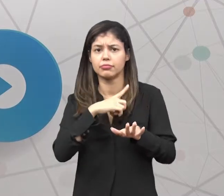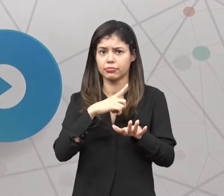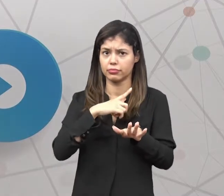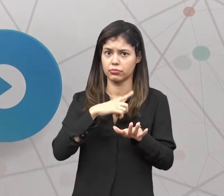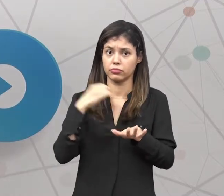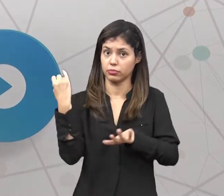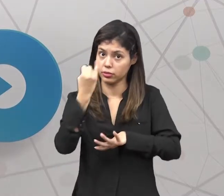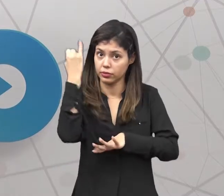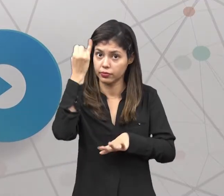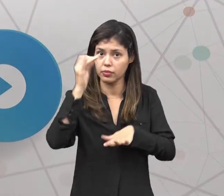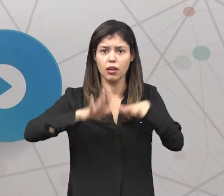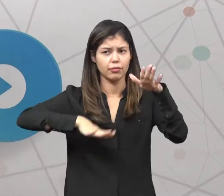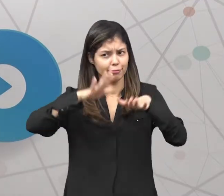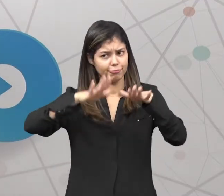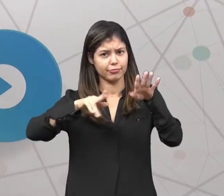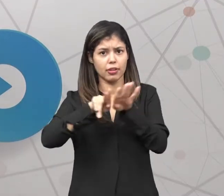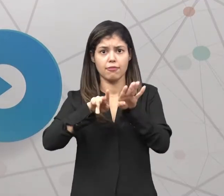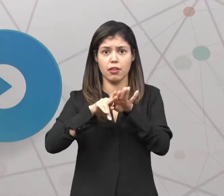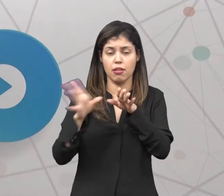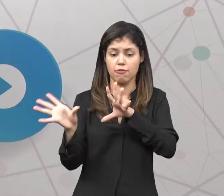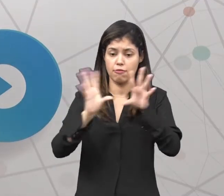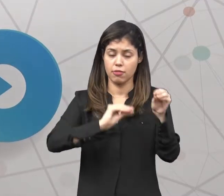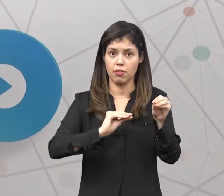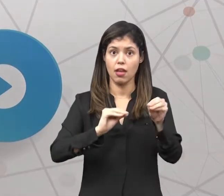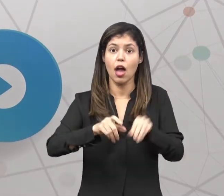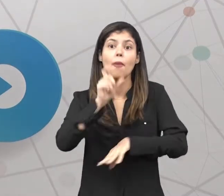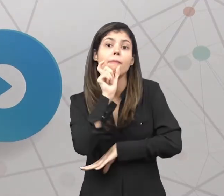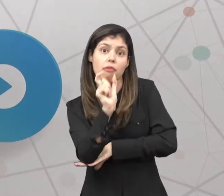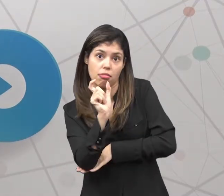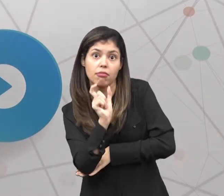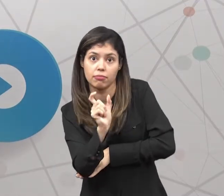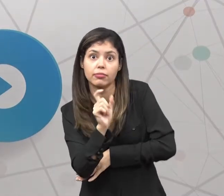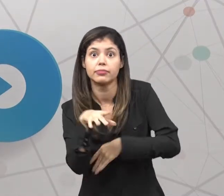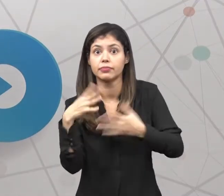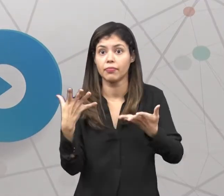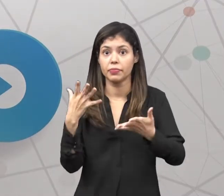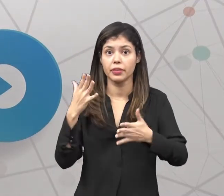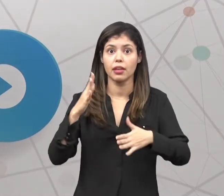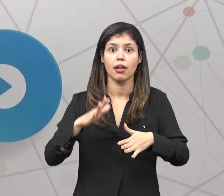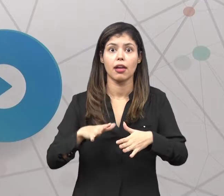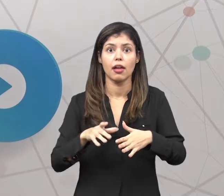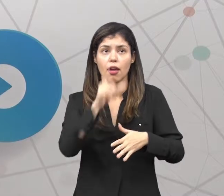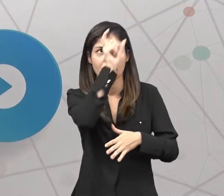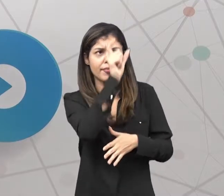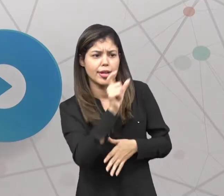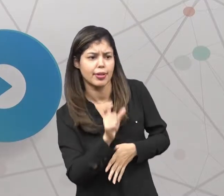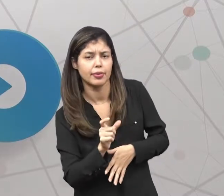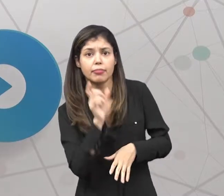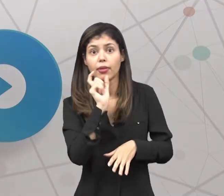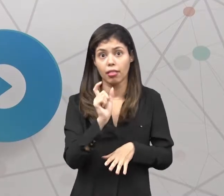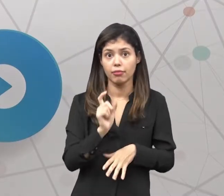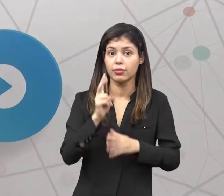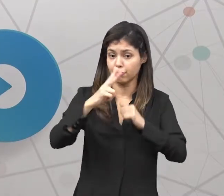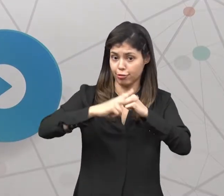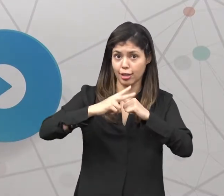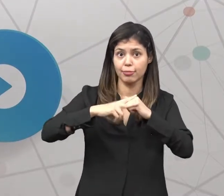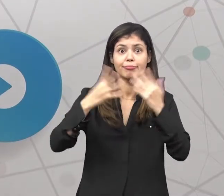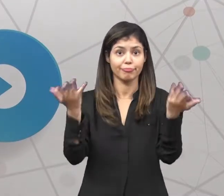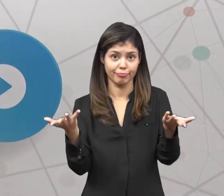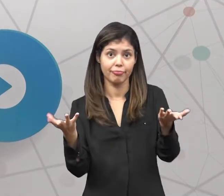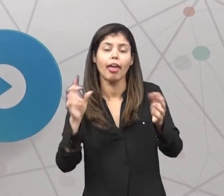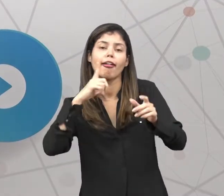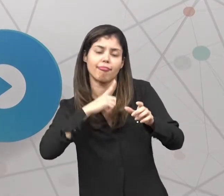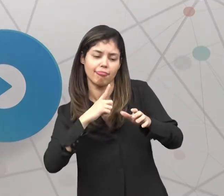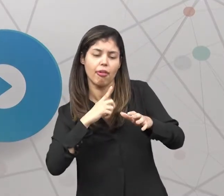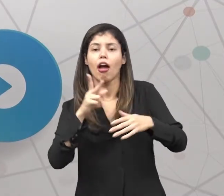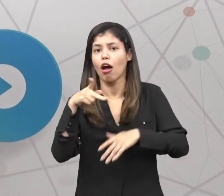ó, importante. Nem sempre a tirinha vem com palavras. Nem sempre a tirinha é um texto verbal que tem as